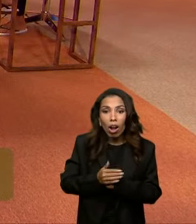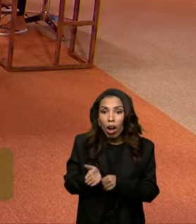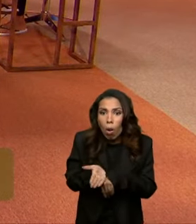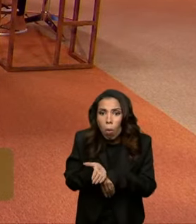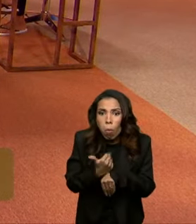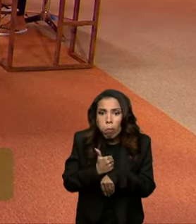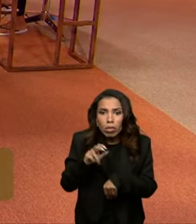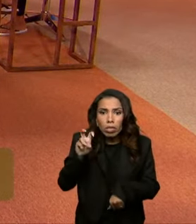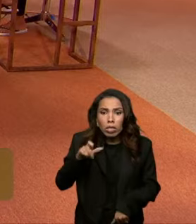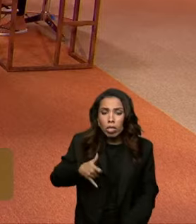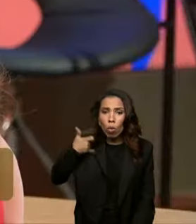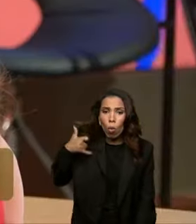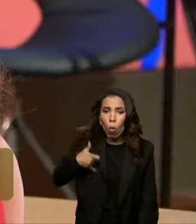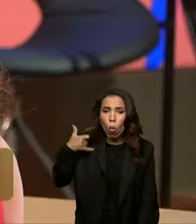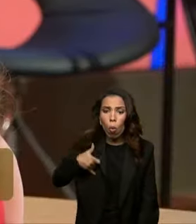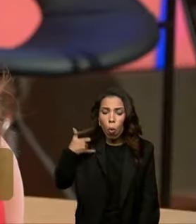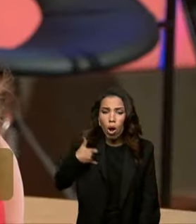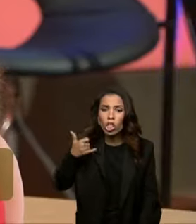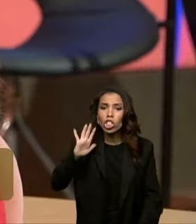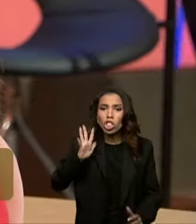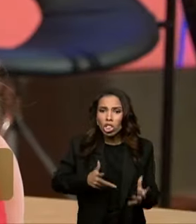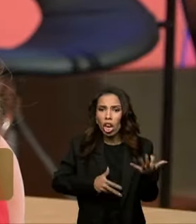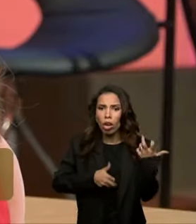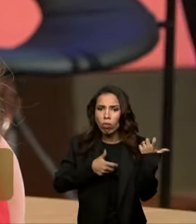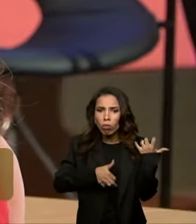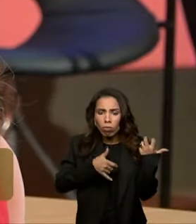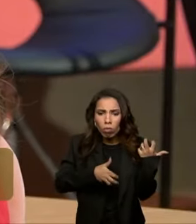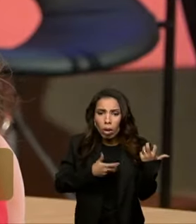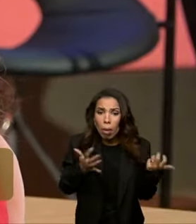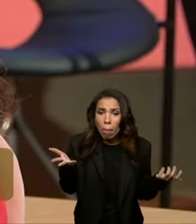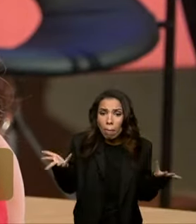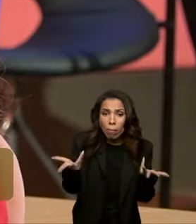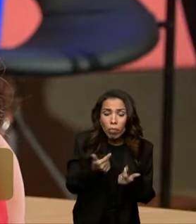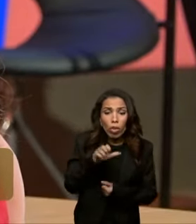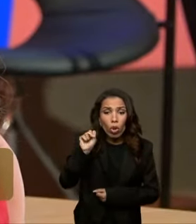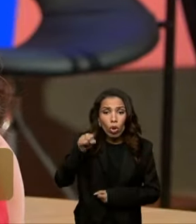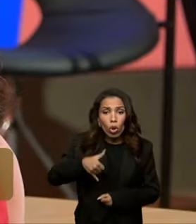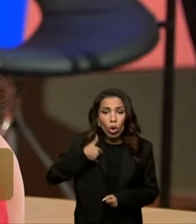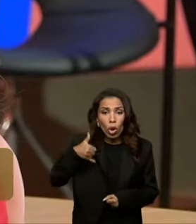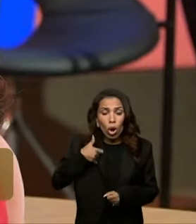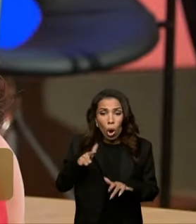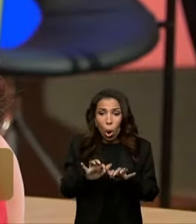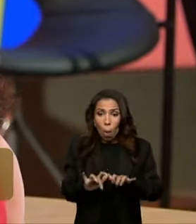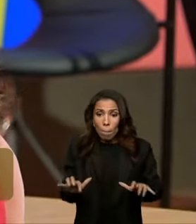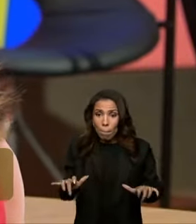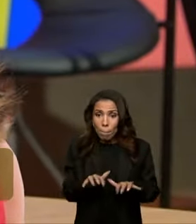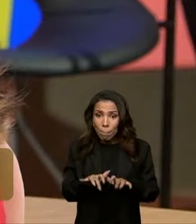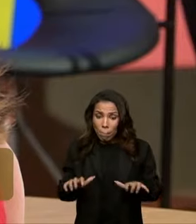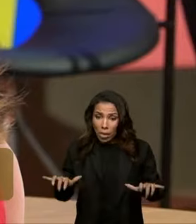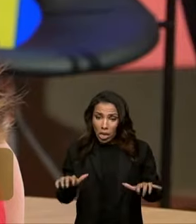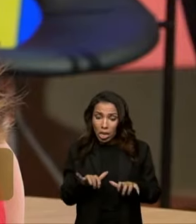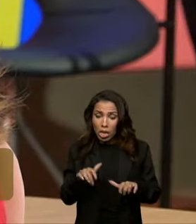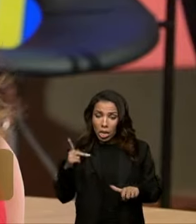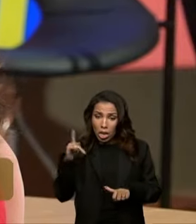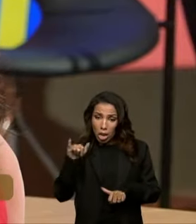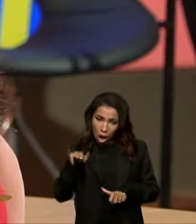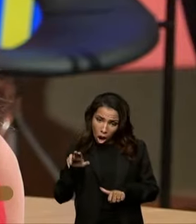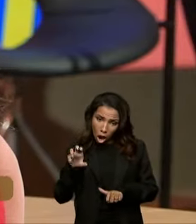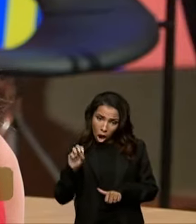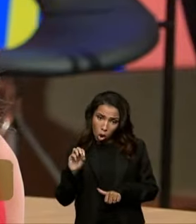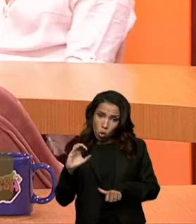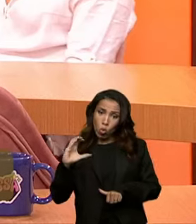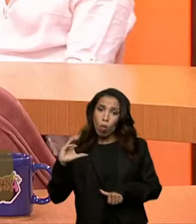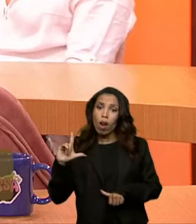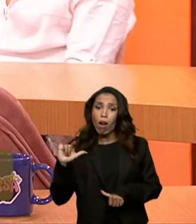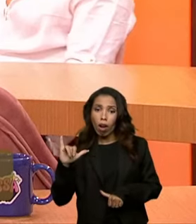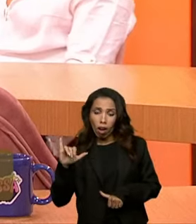com 5 anos, ele tocava um cavaquinho, ele é um cavaquista incrível. Com 8 anos, ele tocava piano clássico, meus amores. Aí com 10, eu